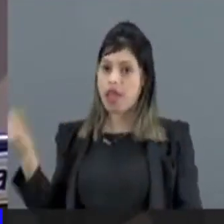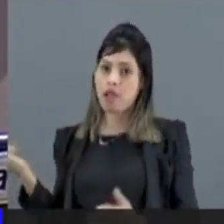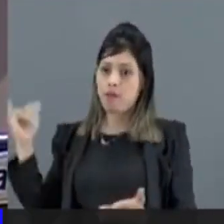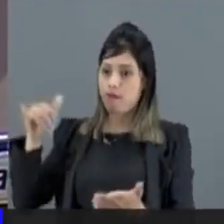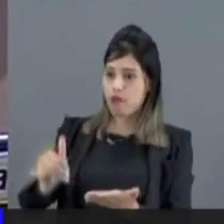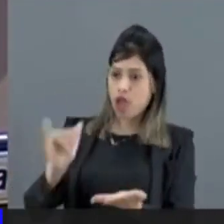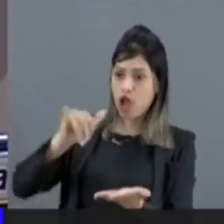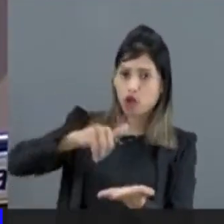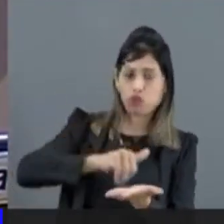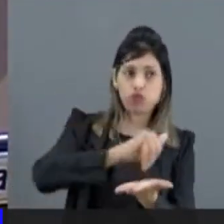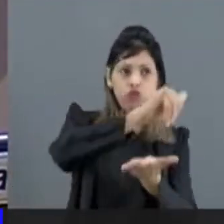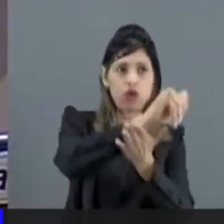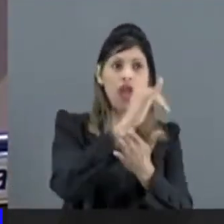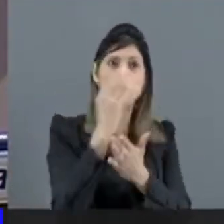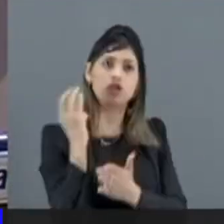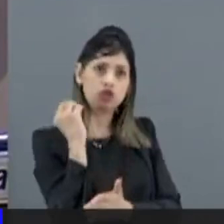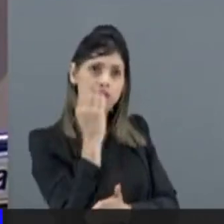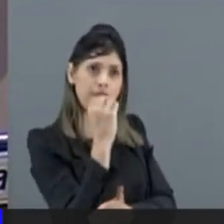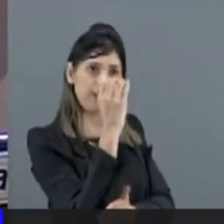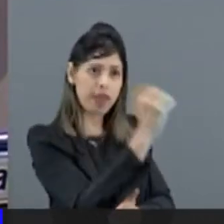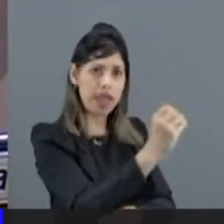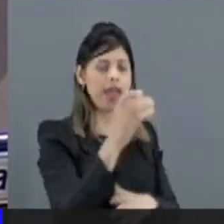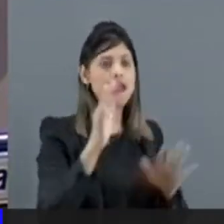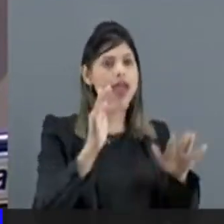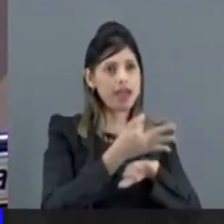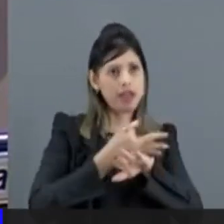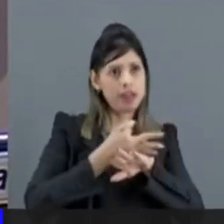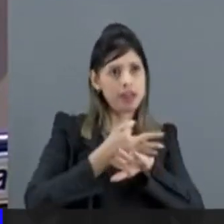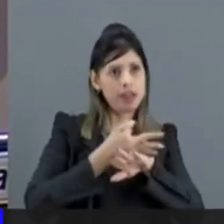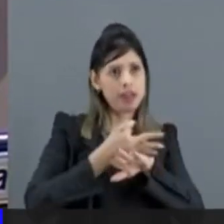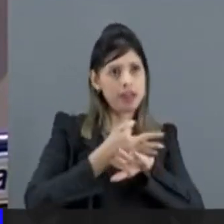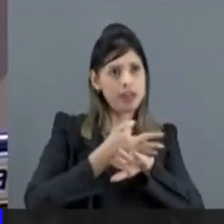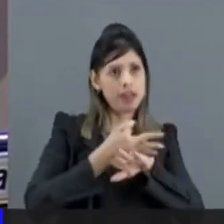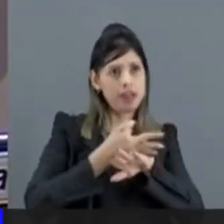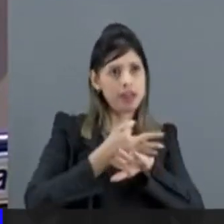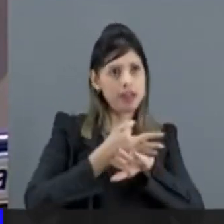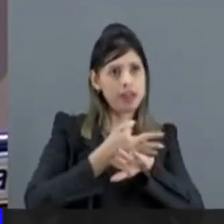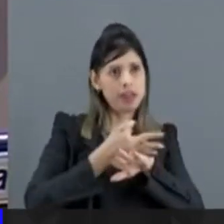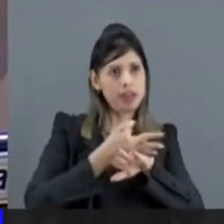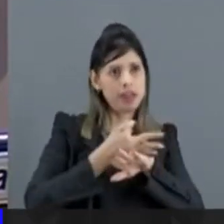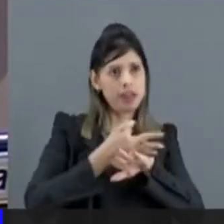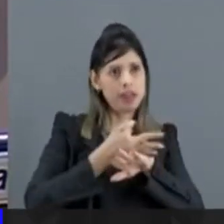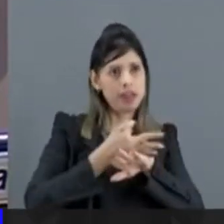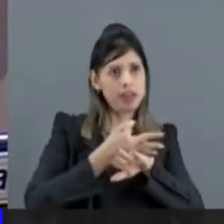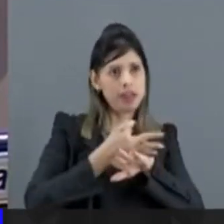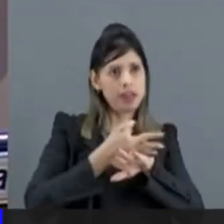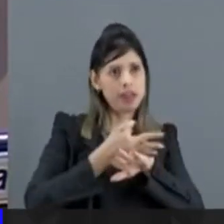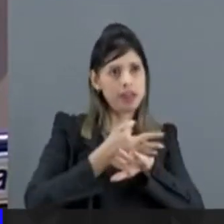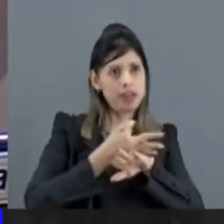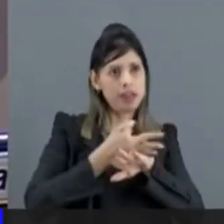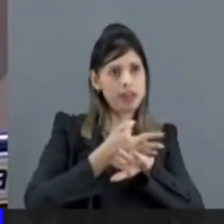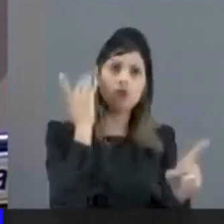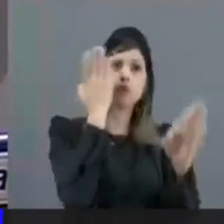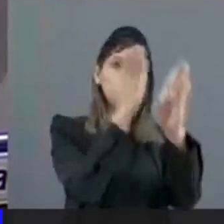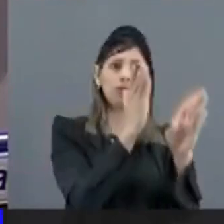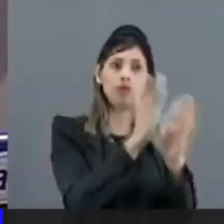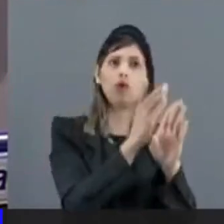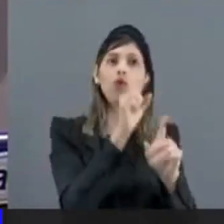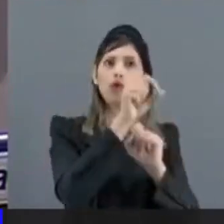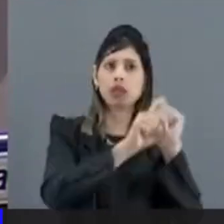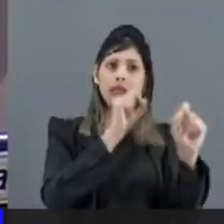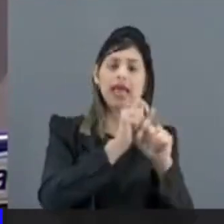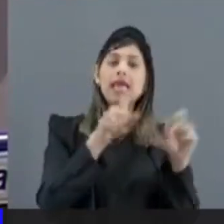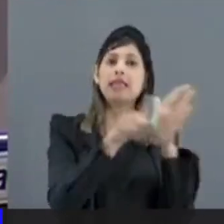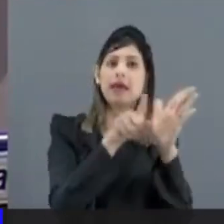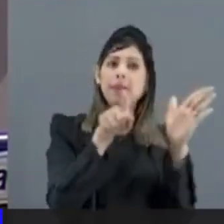férias para os Estados Unidos coincidentemente ou não onde também estava Jair mercas bolsonaro juntamente às vésperas da